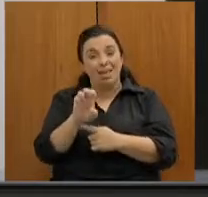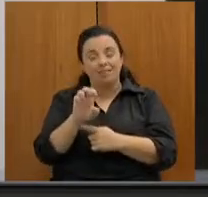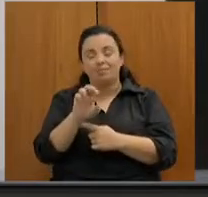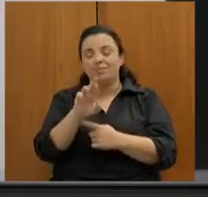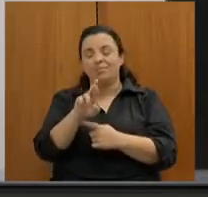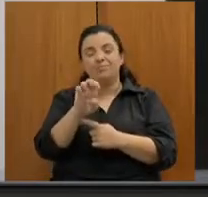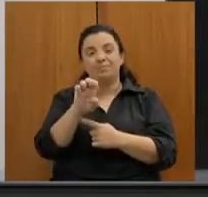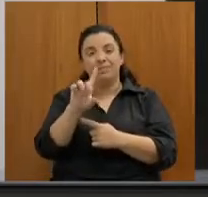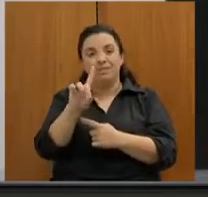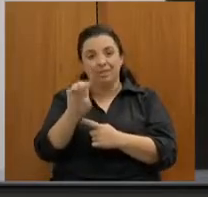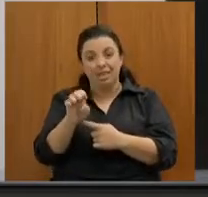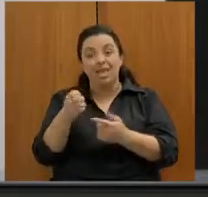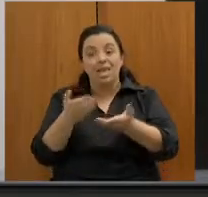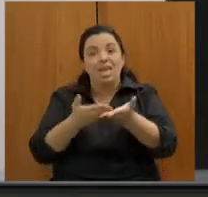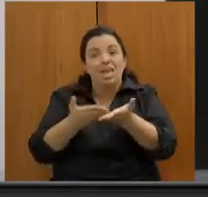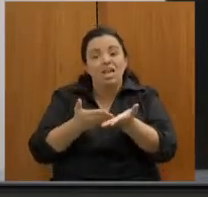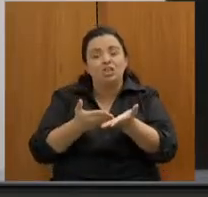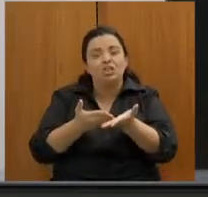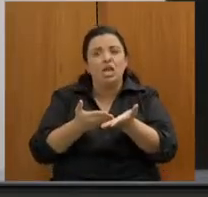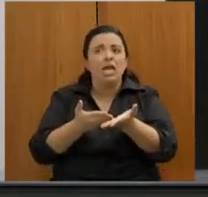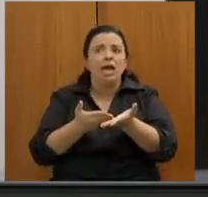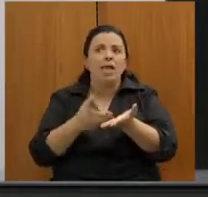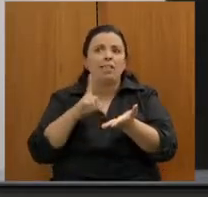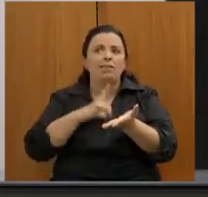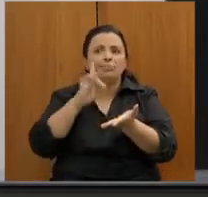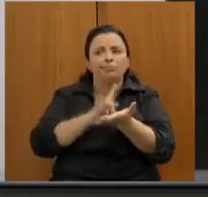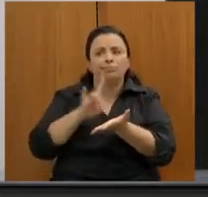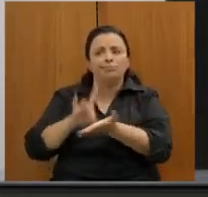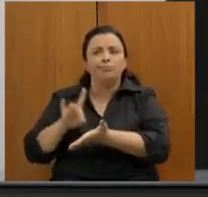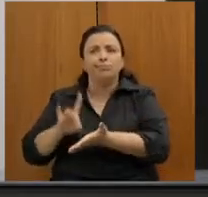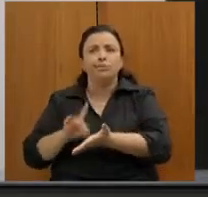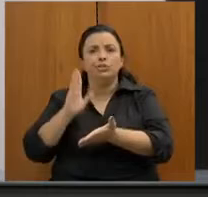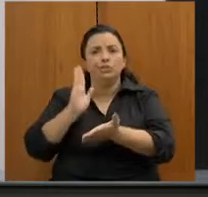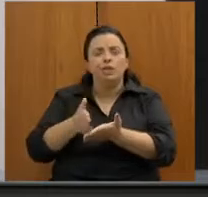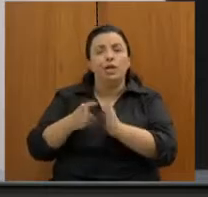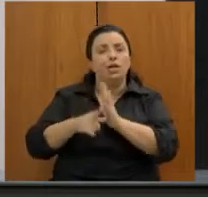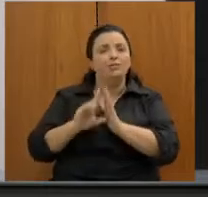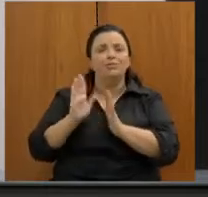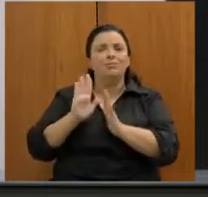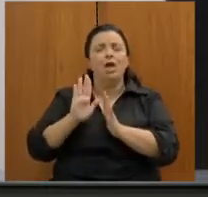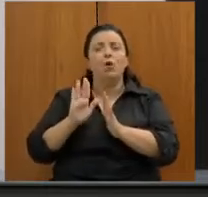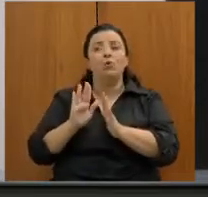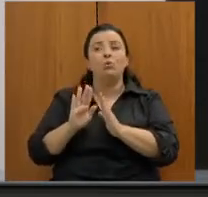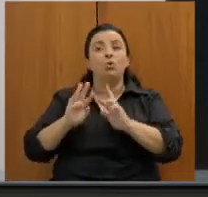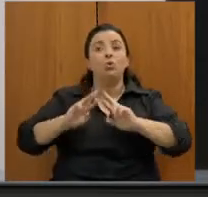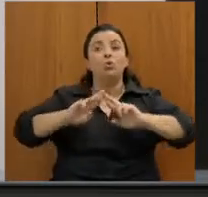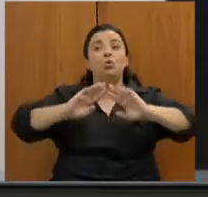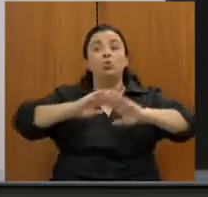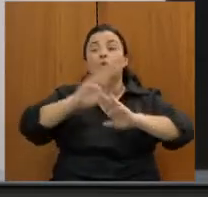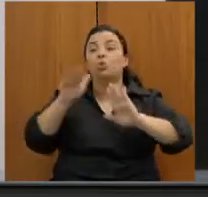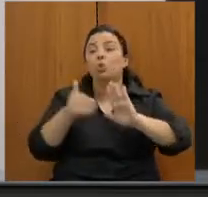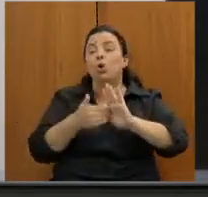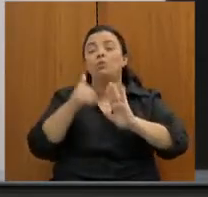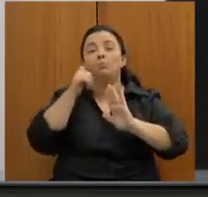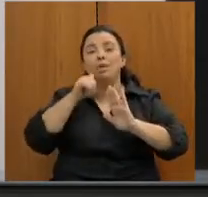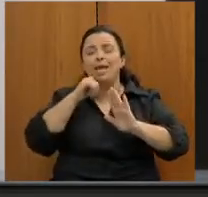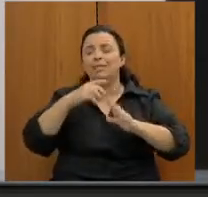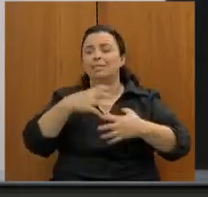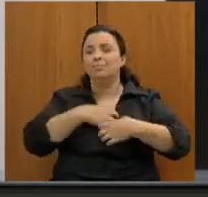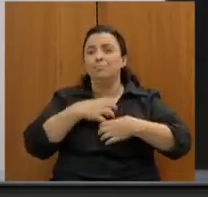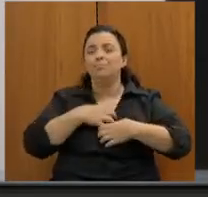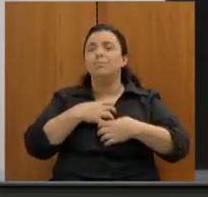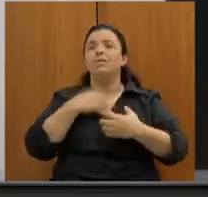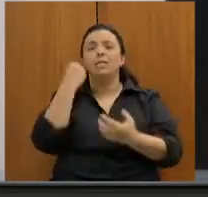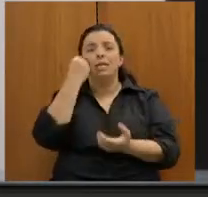muito bem definido né no São só as instituições são mulheres que estão vivendo diversas realidades conhecendo